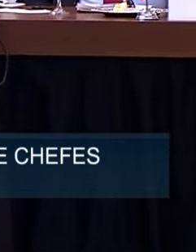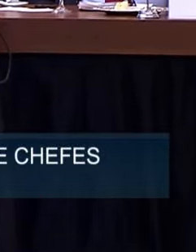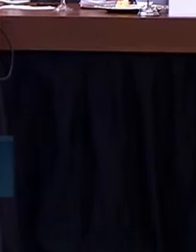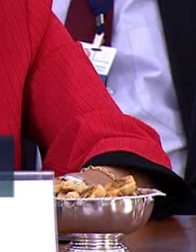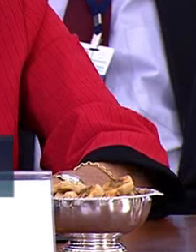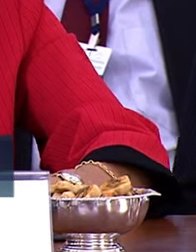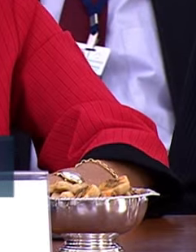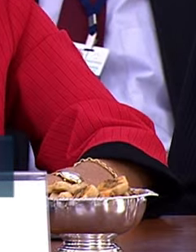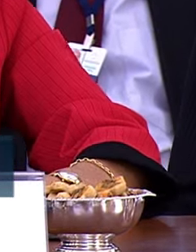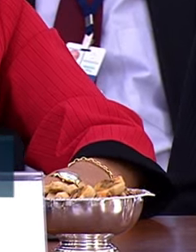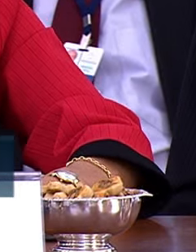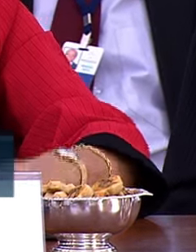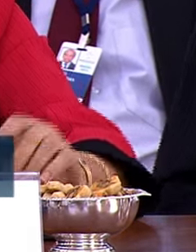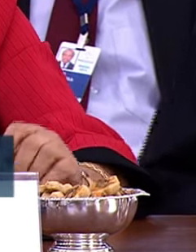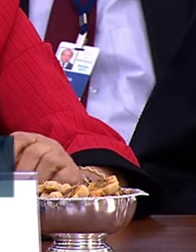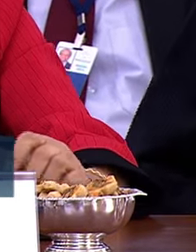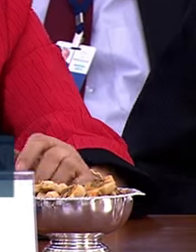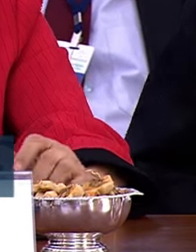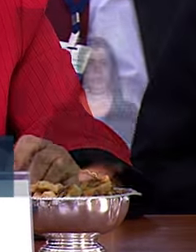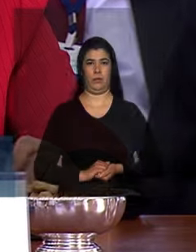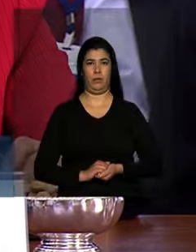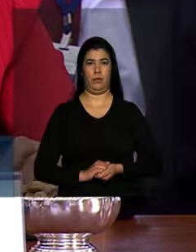Agradeço ao ministro Jorge...